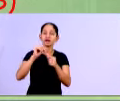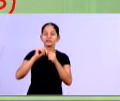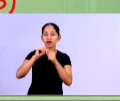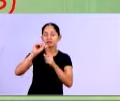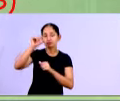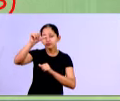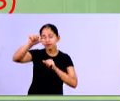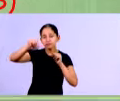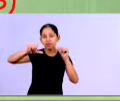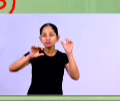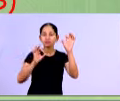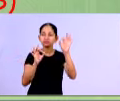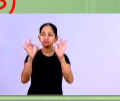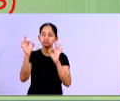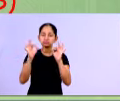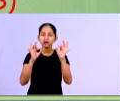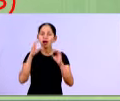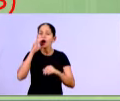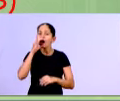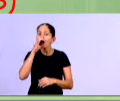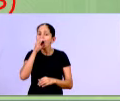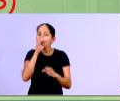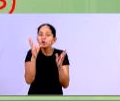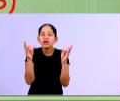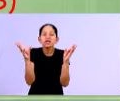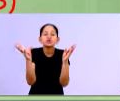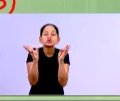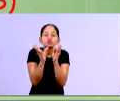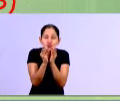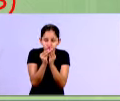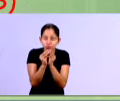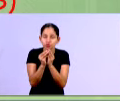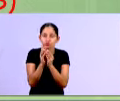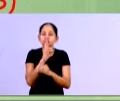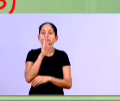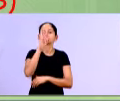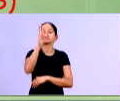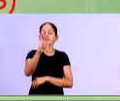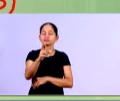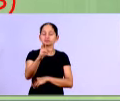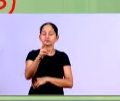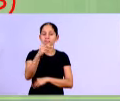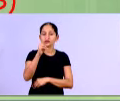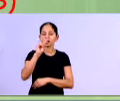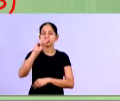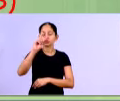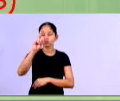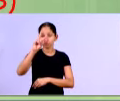No final, só para adiantar a conta aqui, o resultado vai ser de